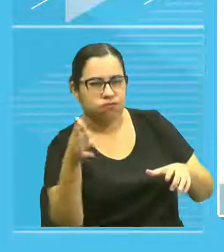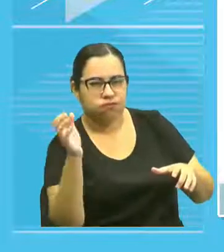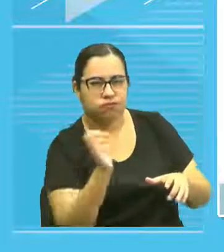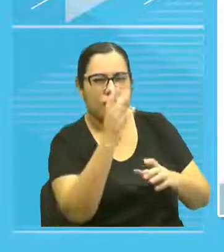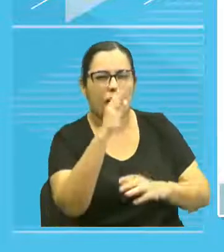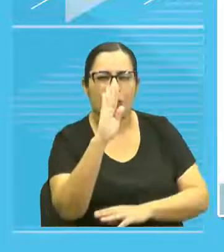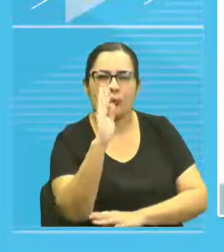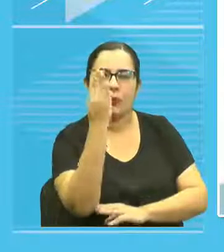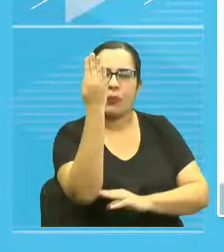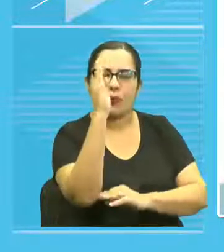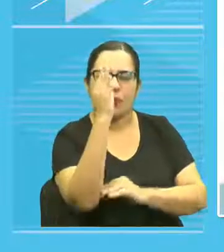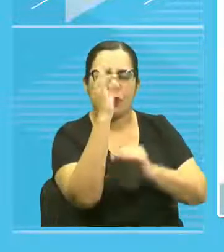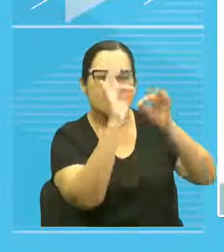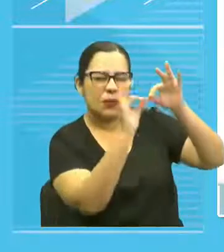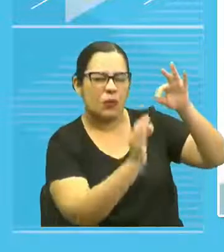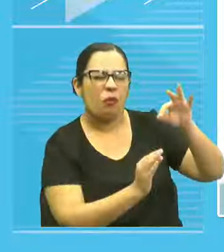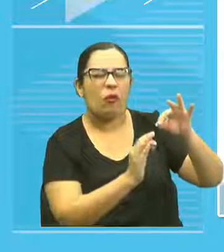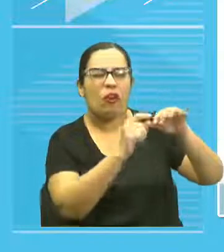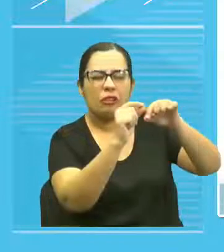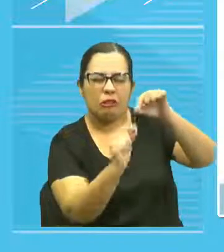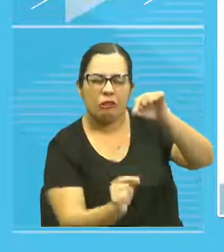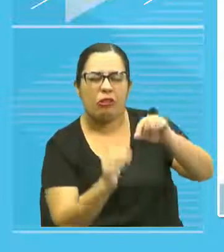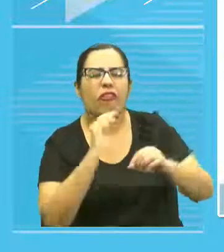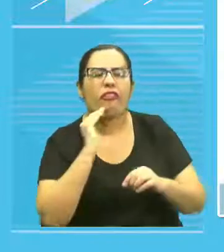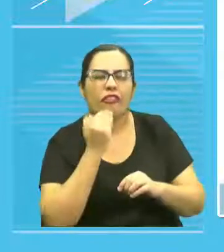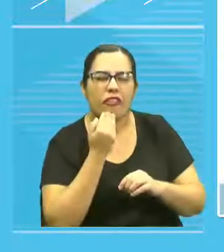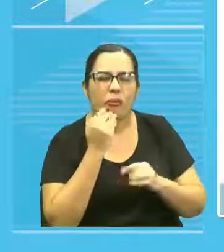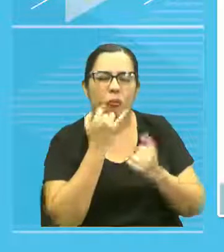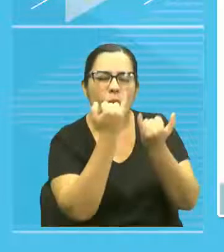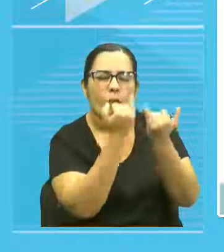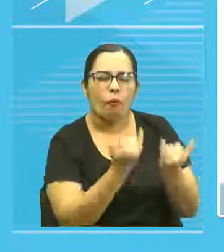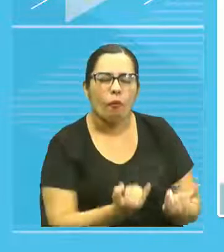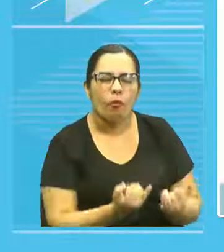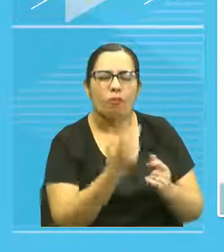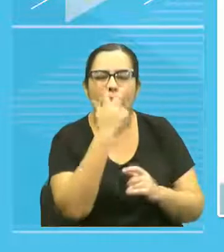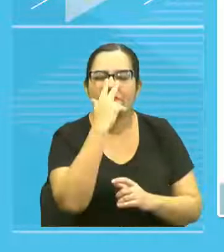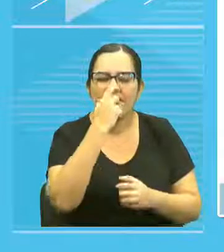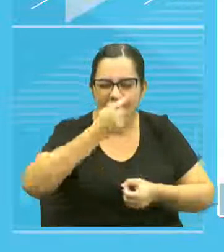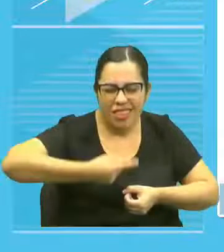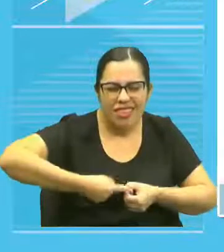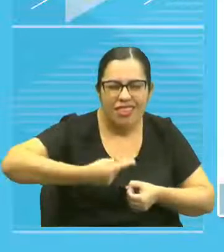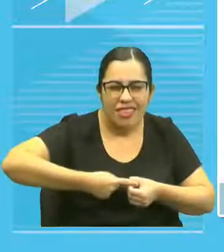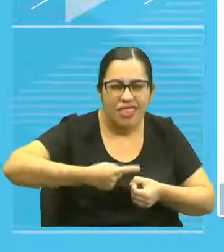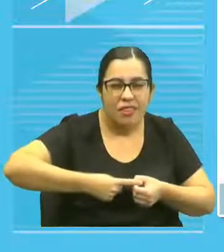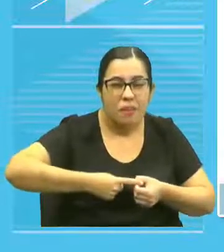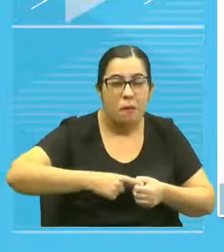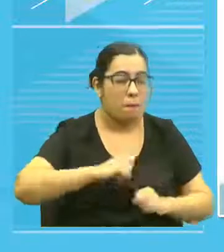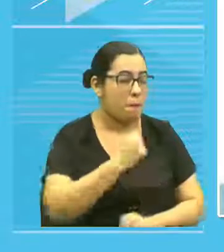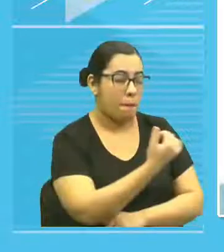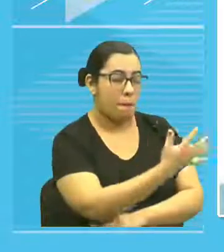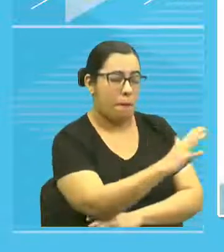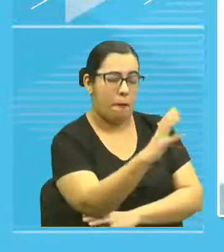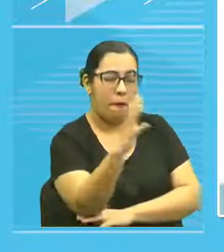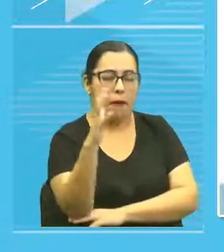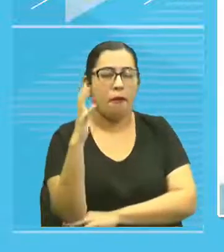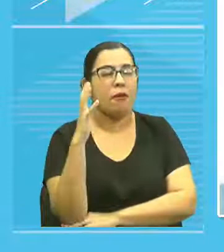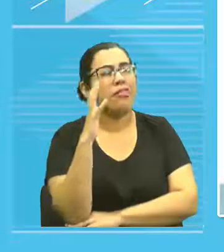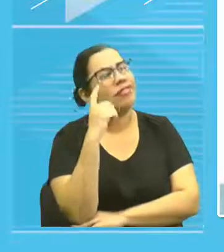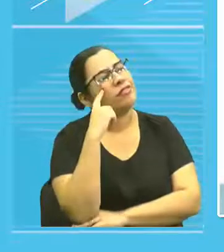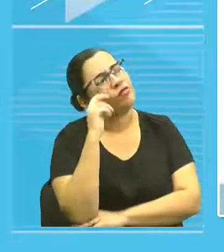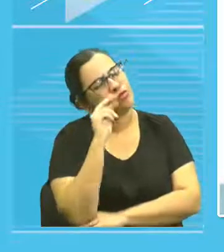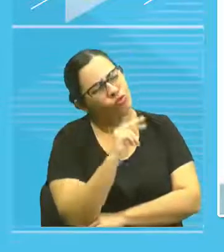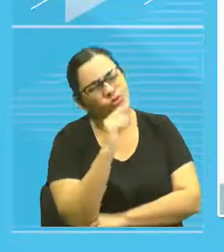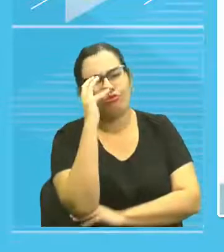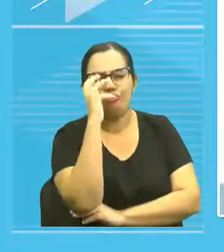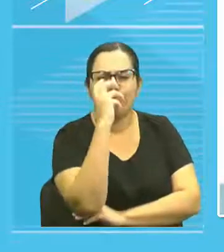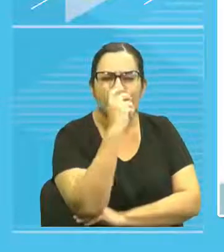com talo de coco aquela coisa bem interiorana tio Jorge o rapaz no meio do mato Mas é uma coisa tão bonita tão